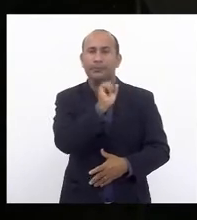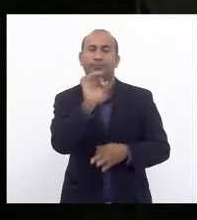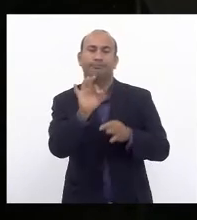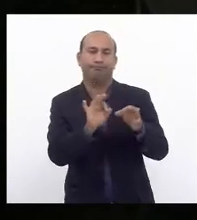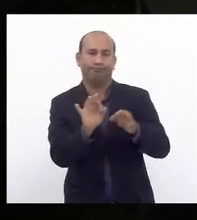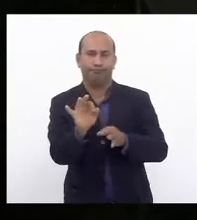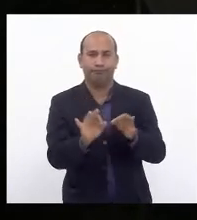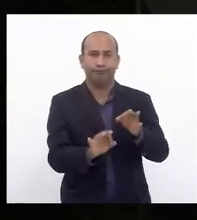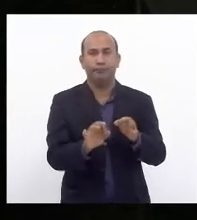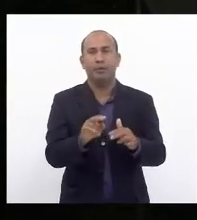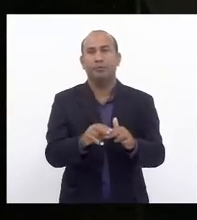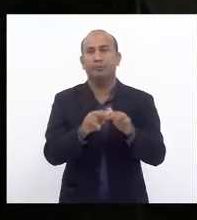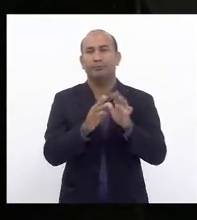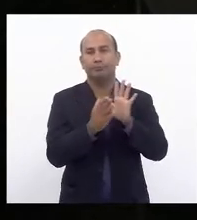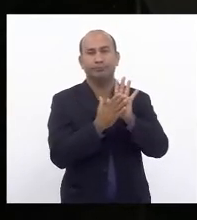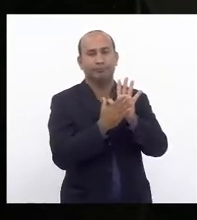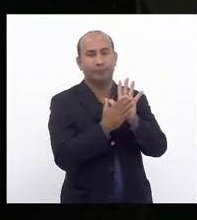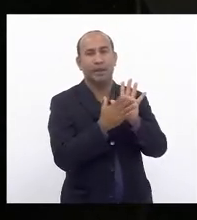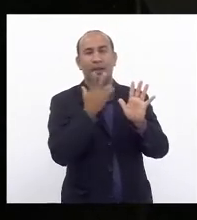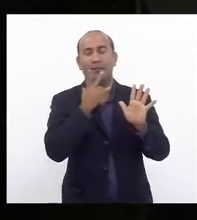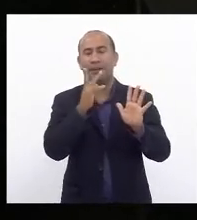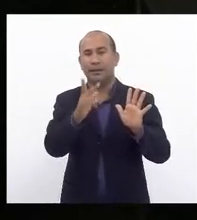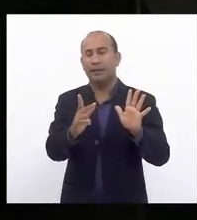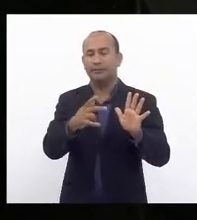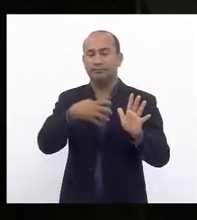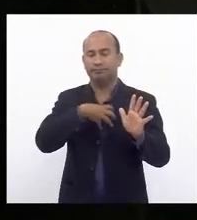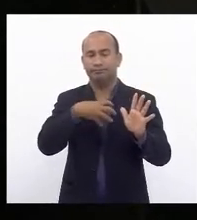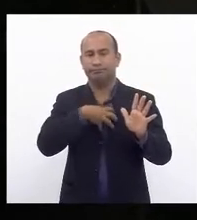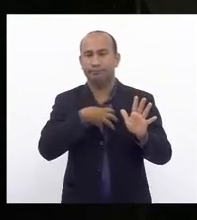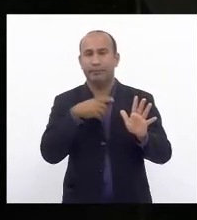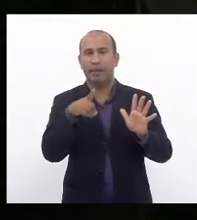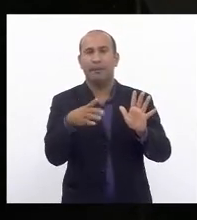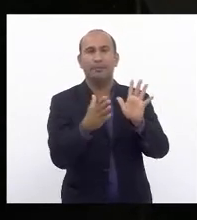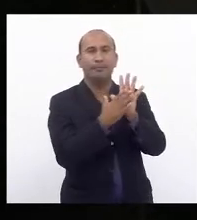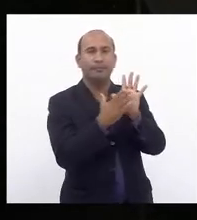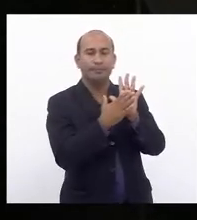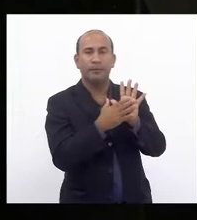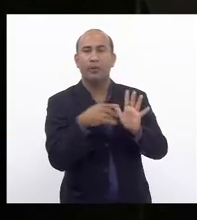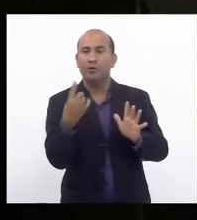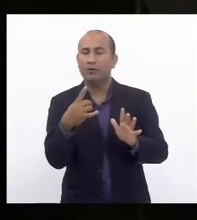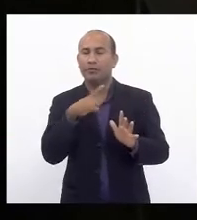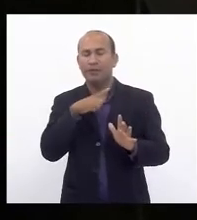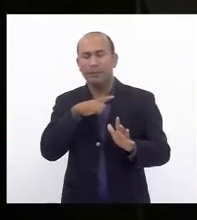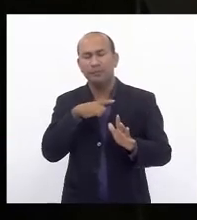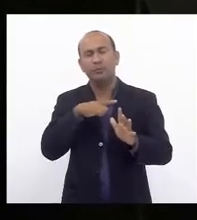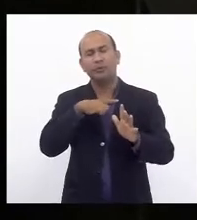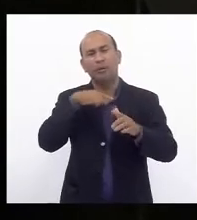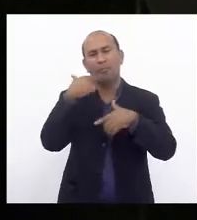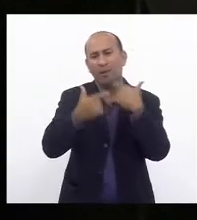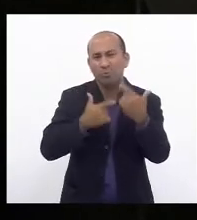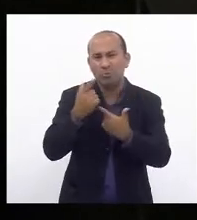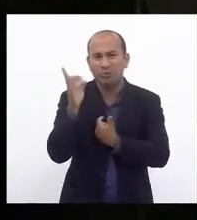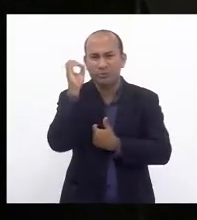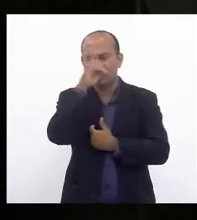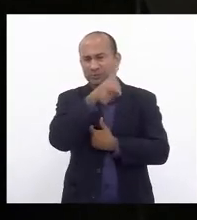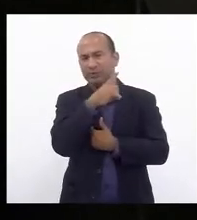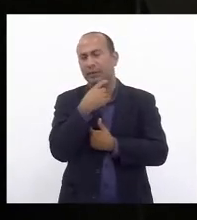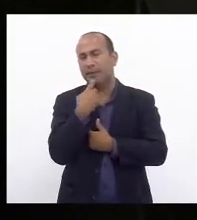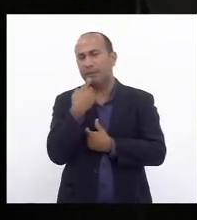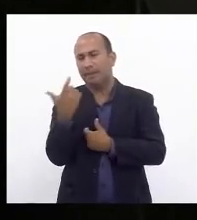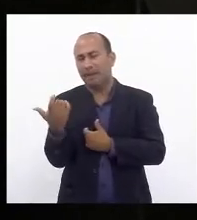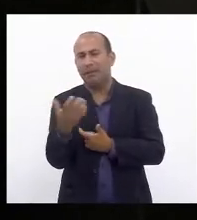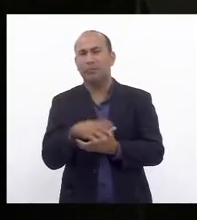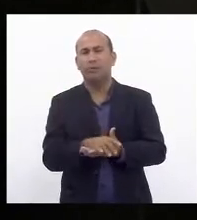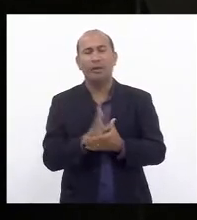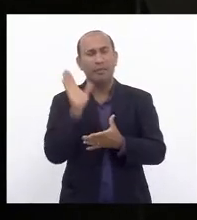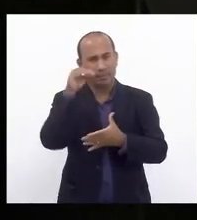proposta, Dani, e falando da sensibilidade dessa proposta. Recentemente tivemos uma luta dura, estamos nela ainda, quando